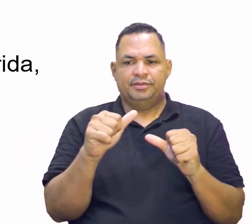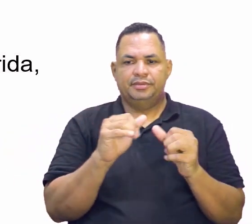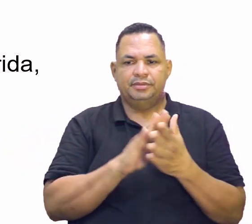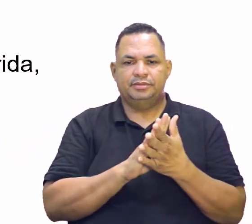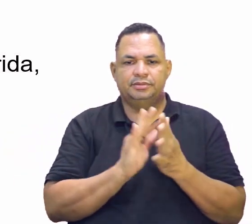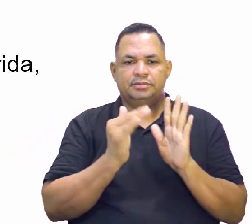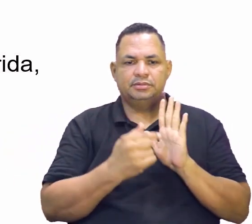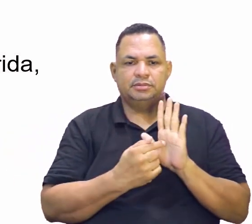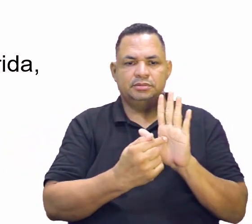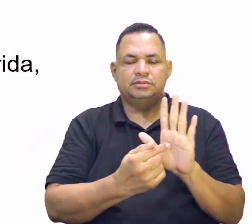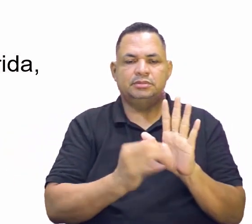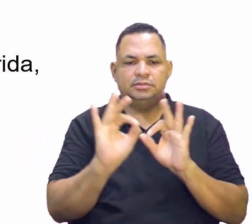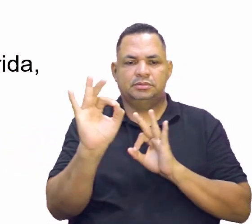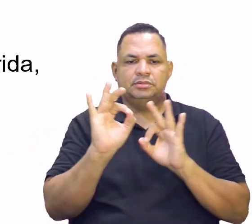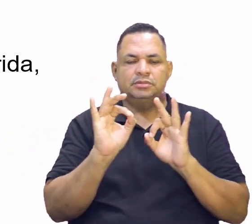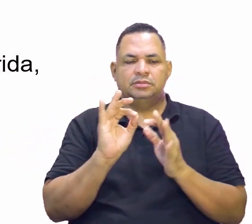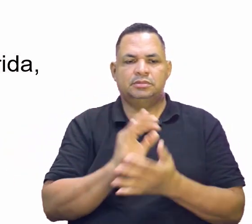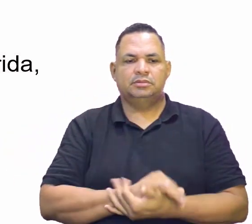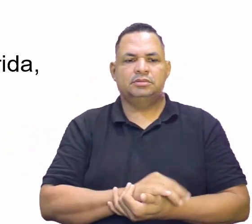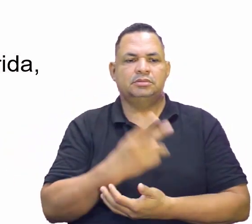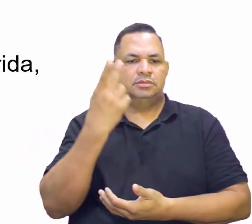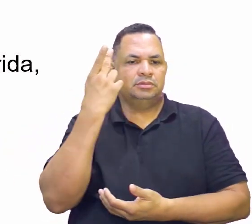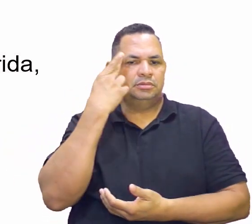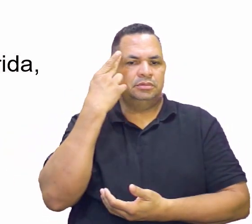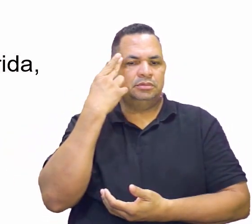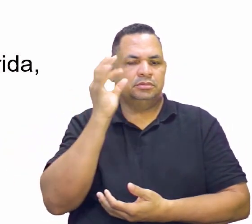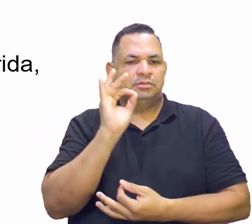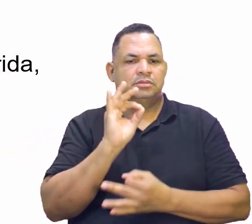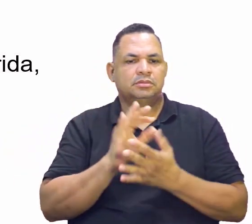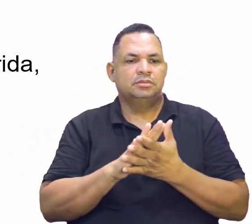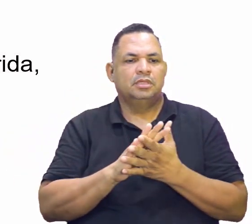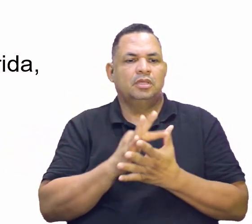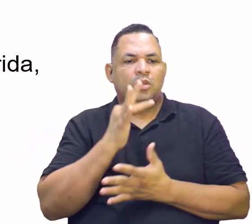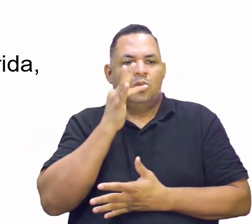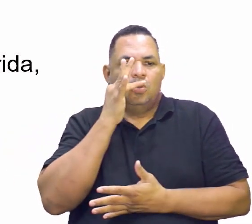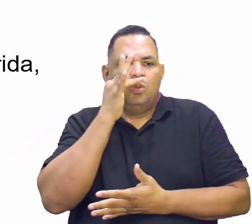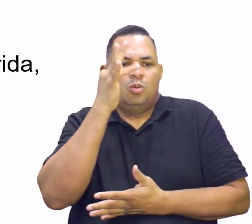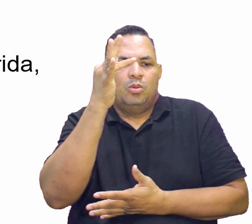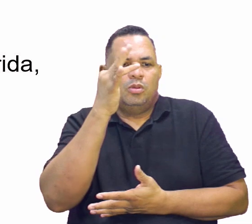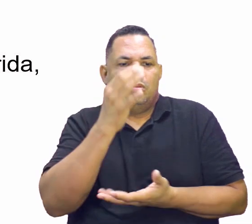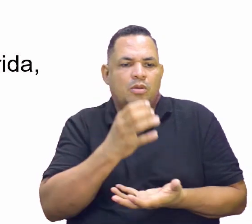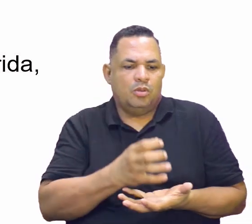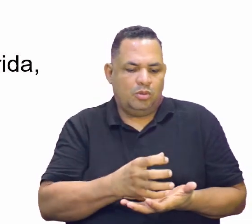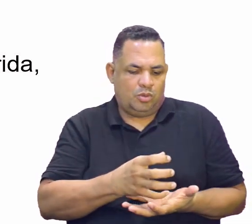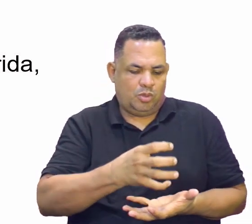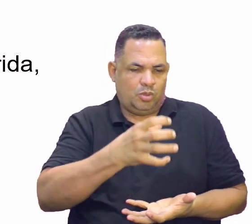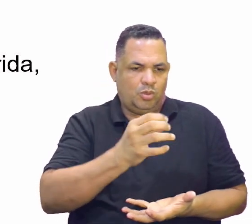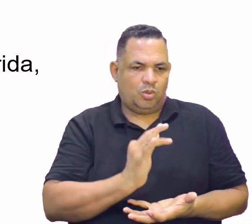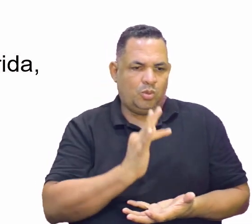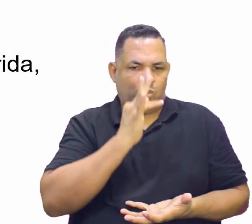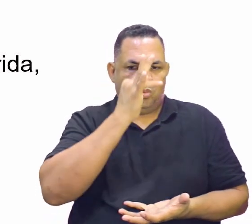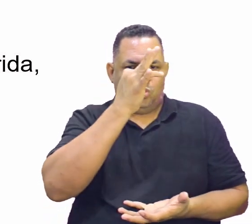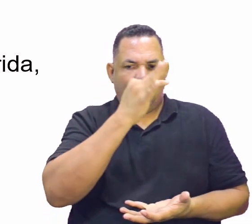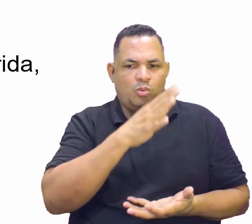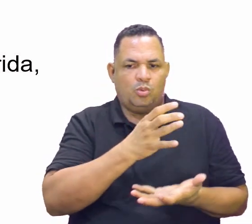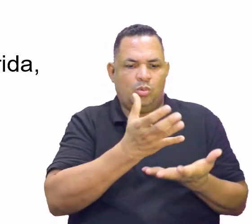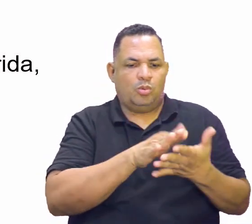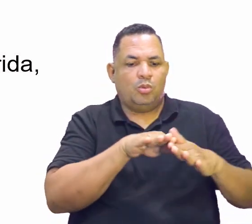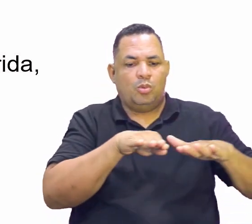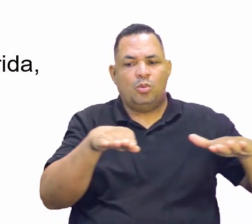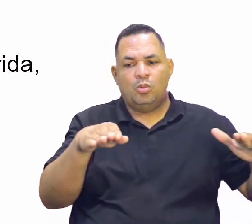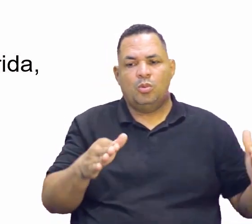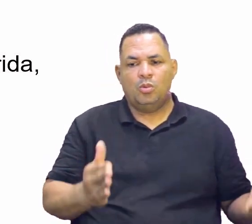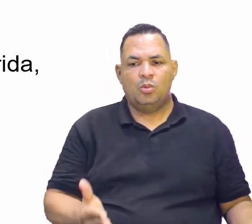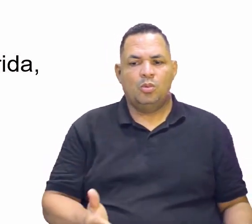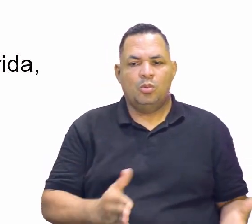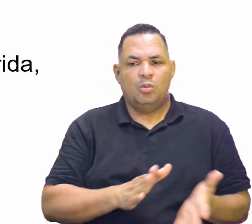uma representação do que natural. Ó, uma flor, um jarro, né, sobre uma mesa, vamos dizer